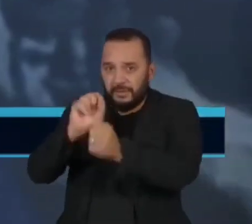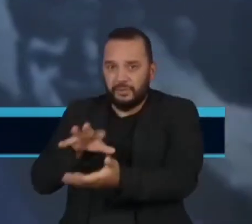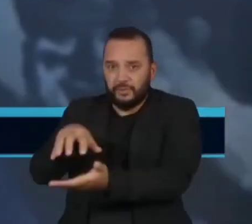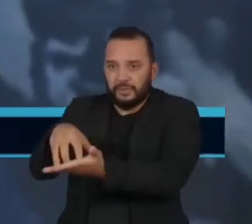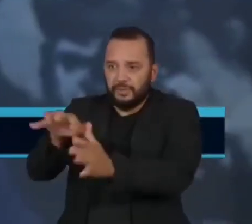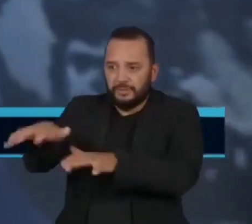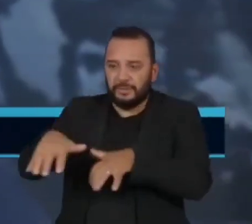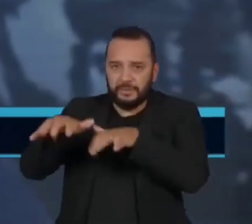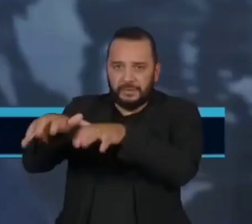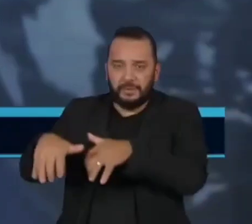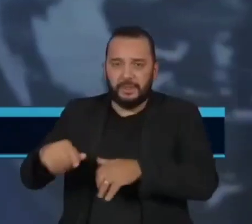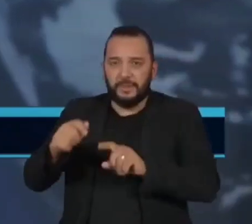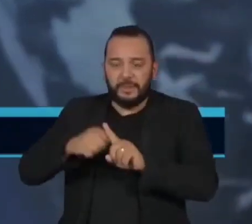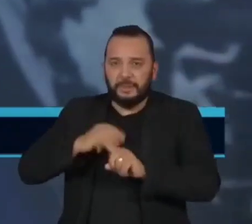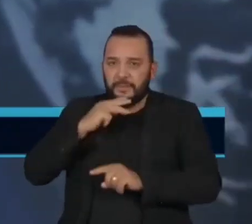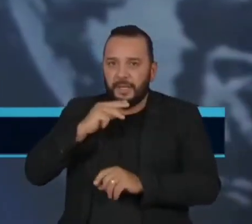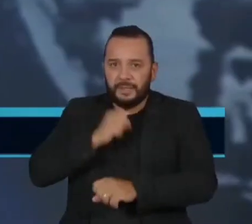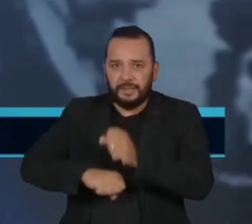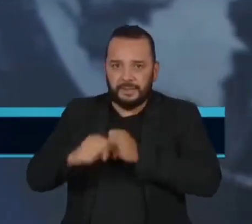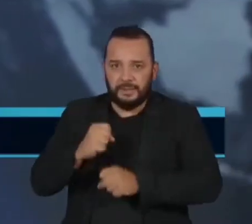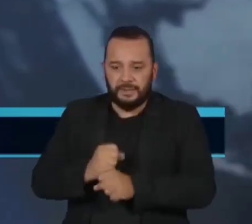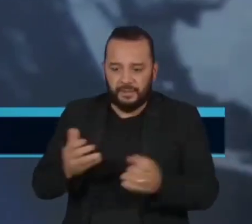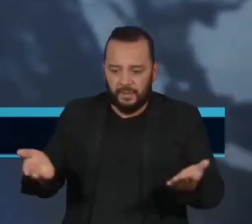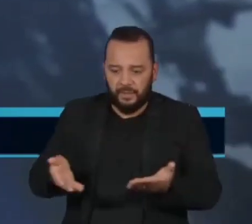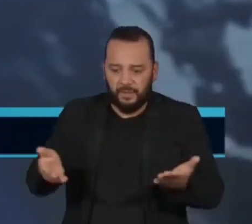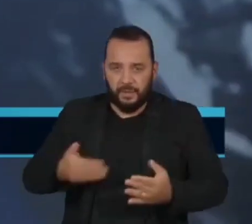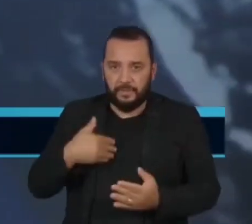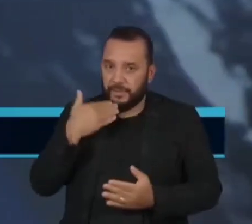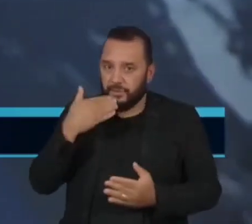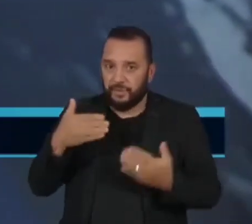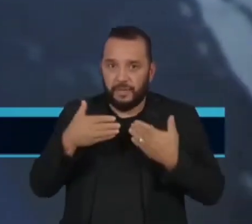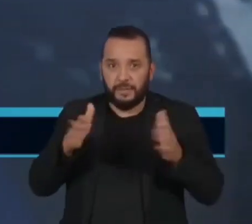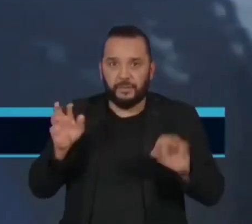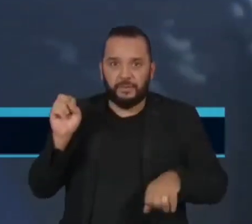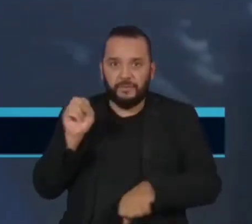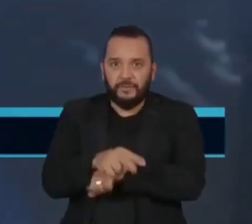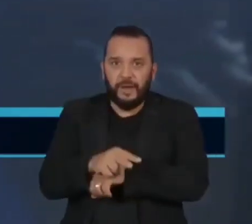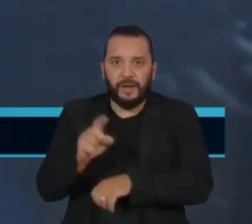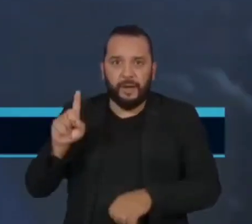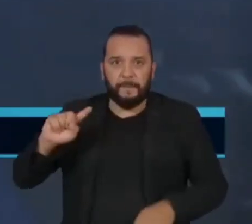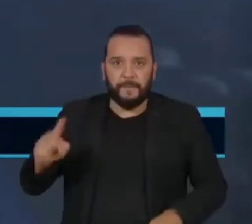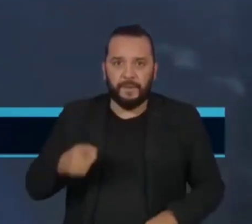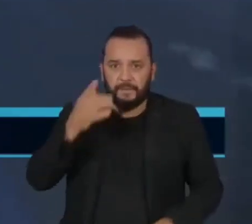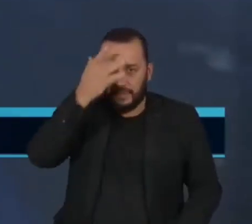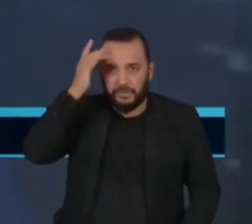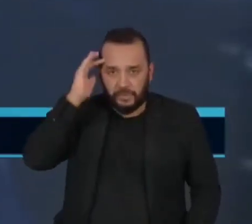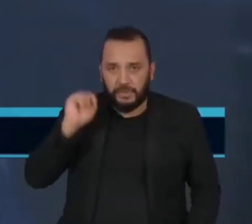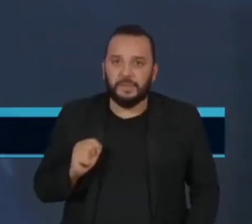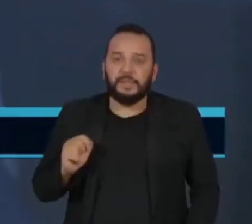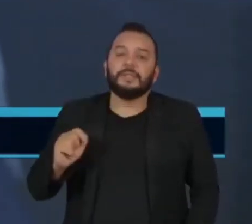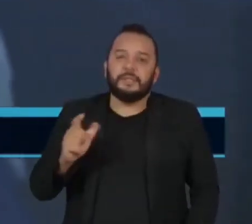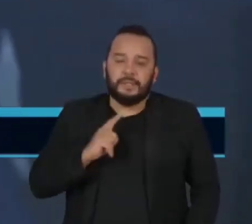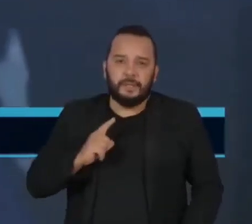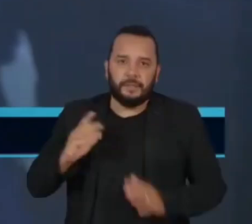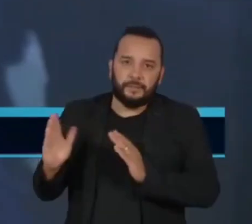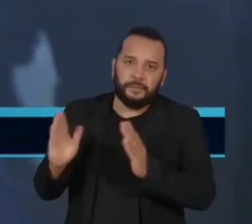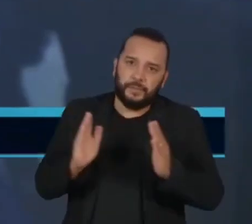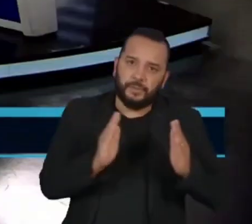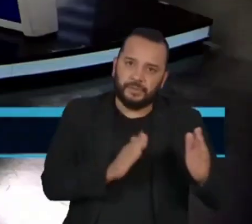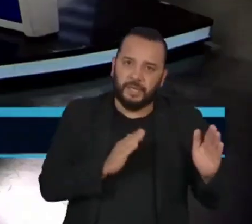a agência protocolou um pedido de abertura de mais de 1.000 vagas para o corpo técnico. O processo está em